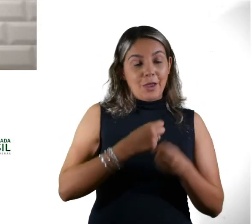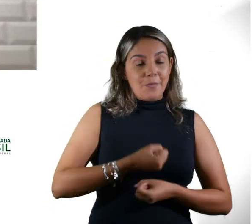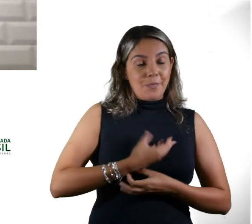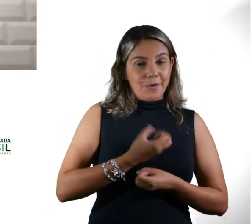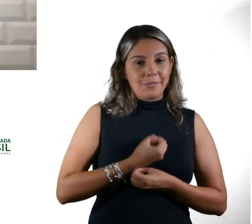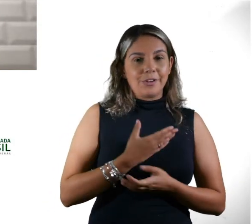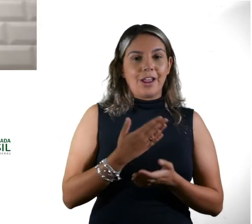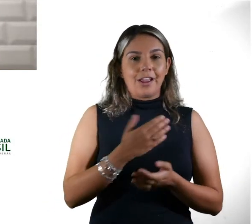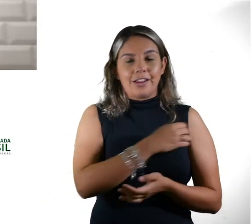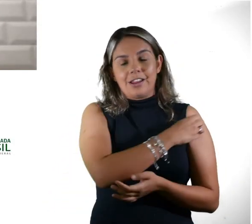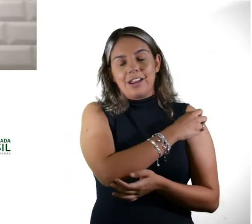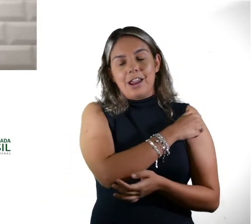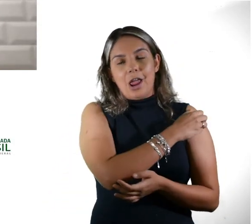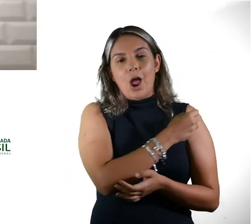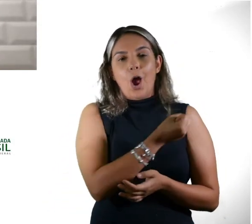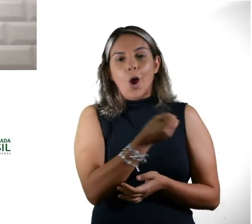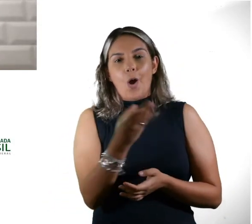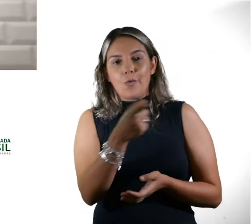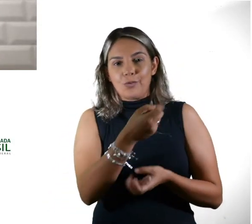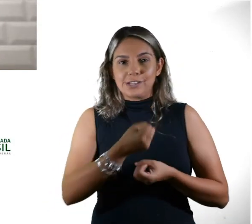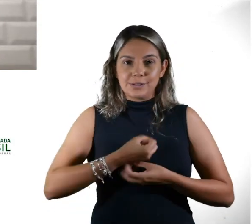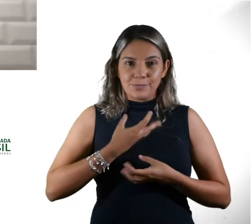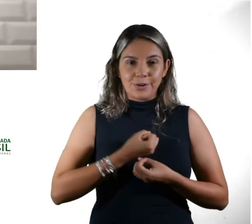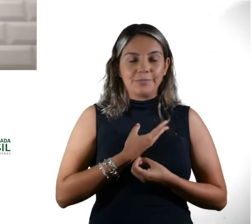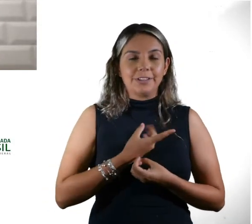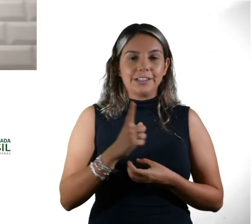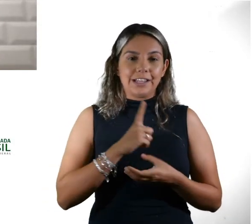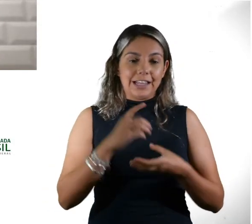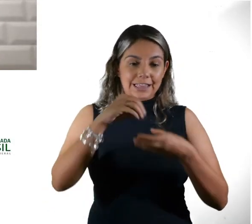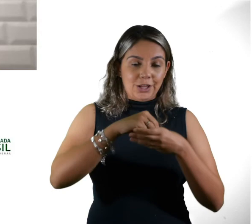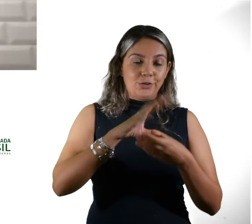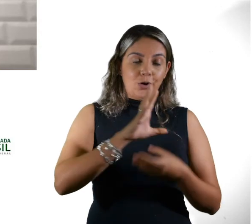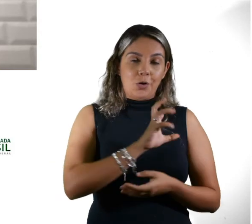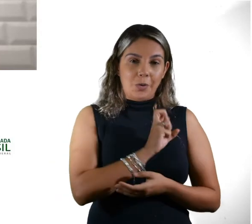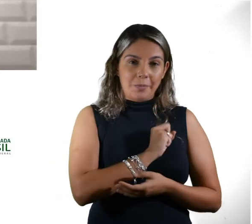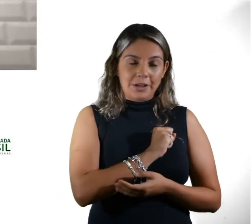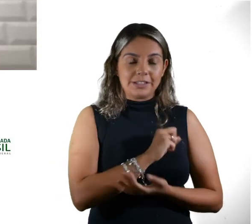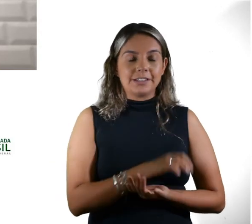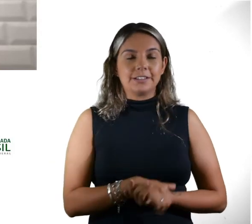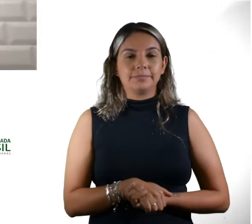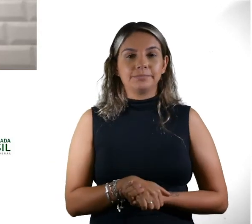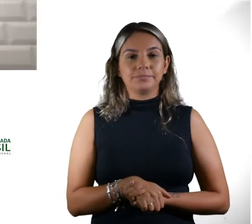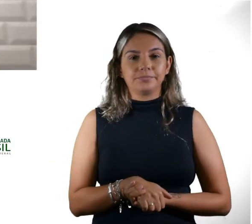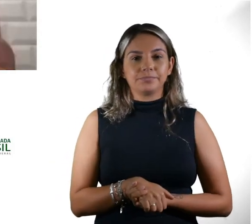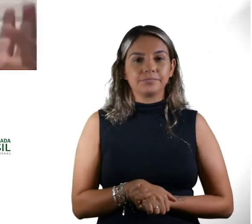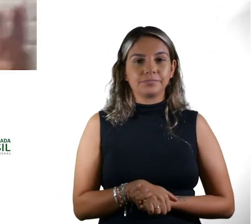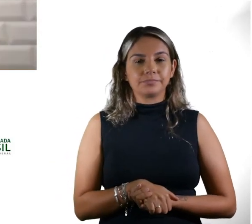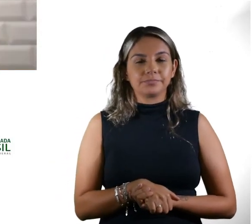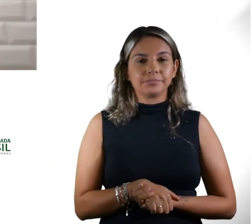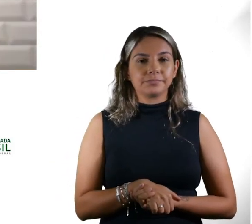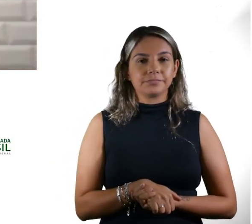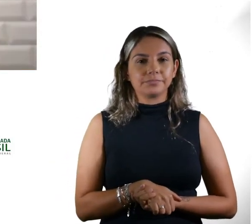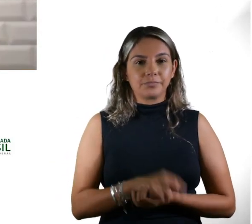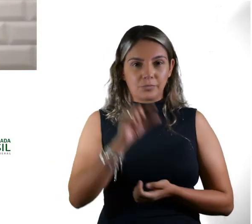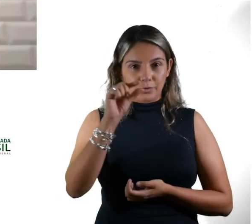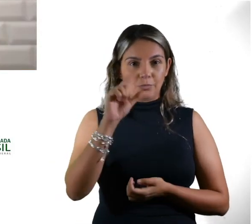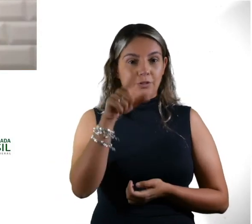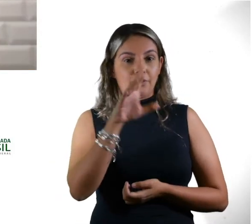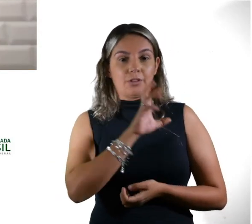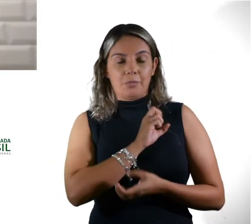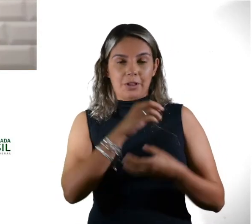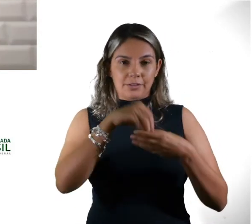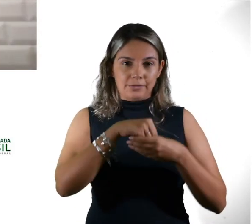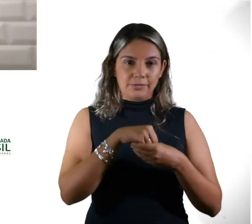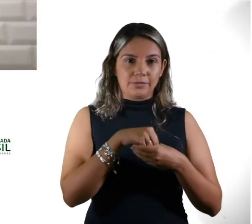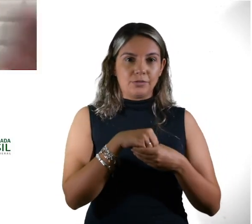poemas meus, aliás, alguns desses poemas estão também no romance, um pouquinho transformados, mas estão também no